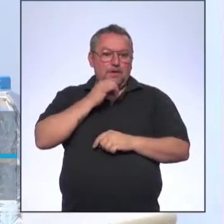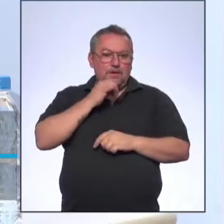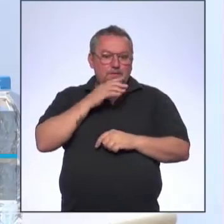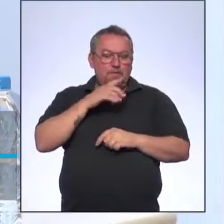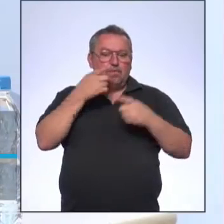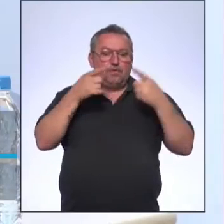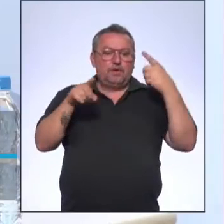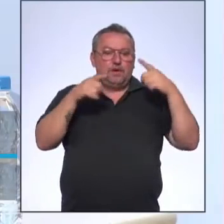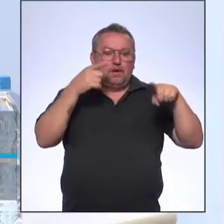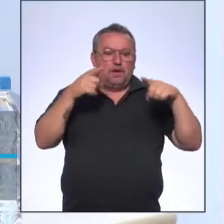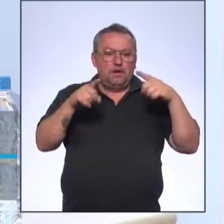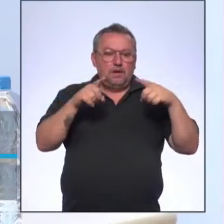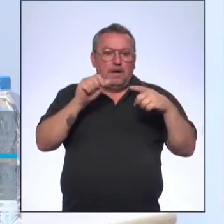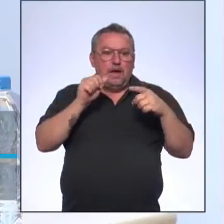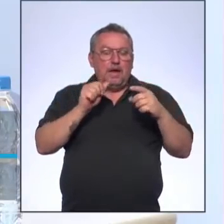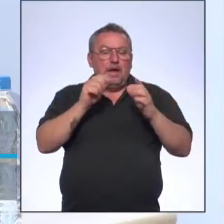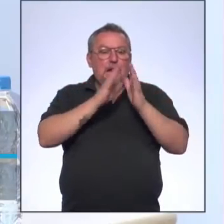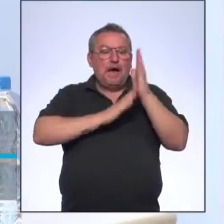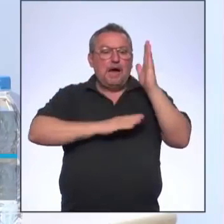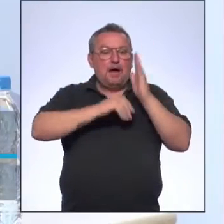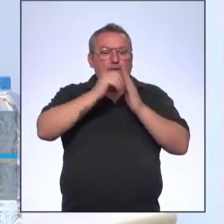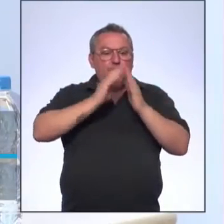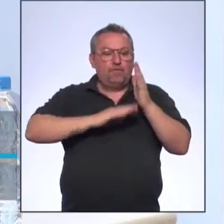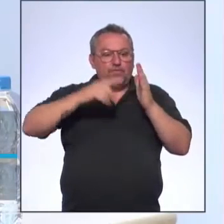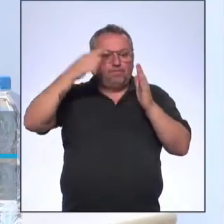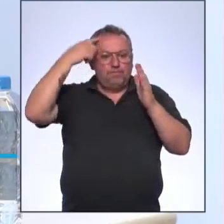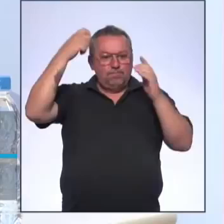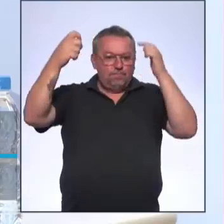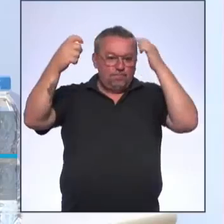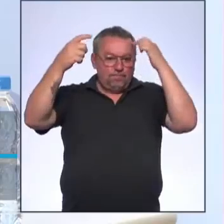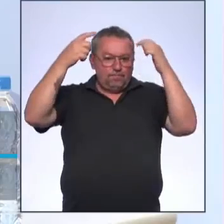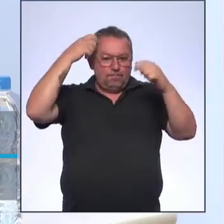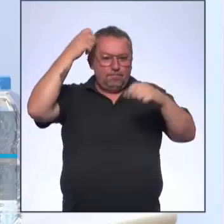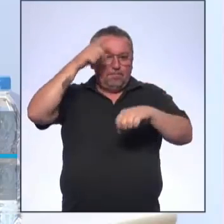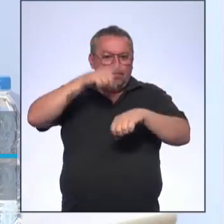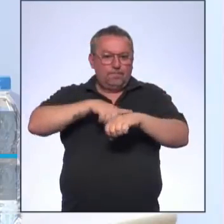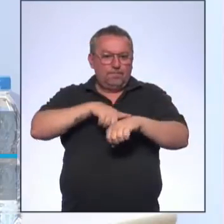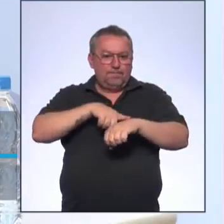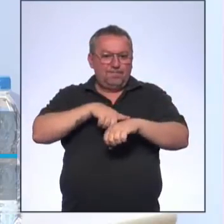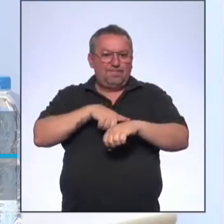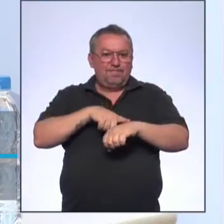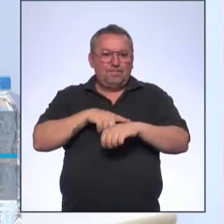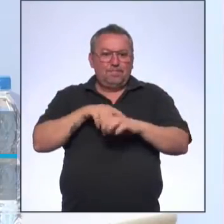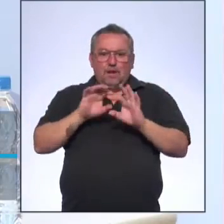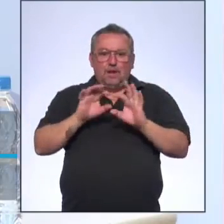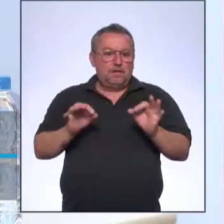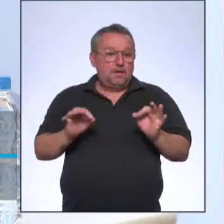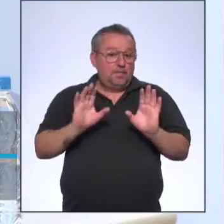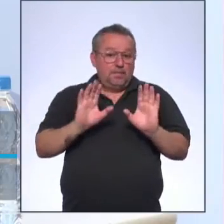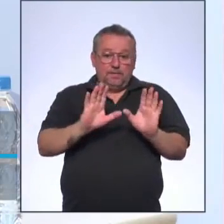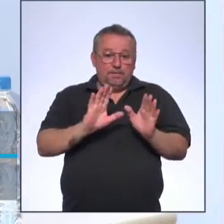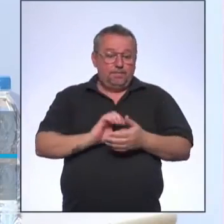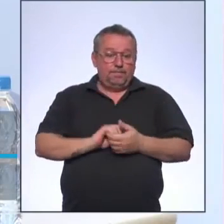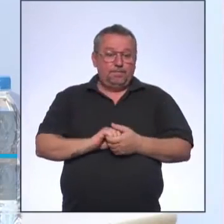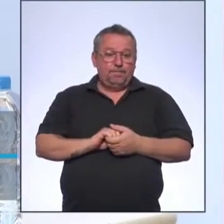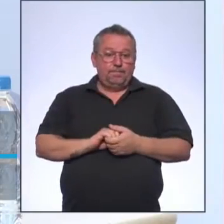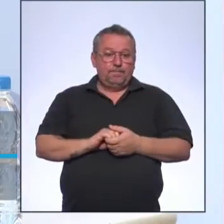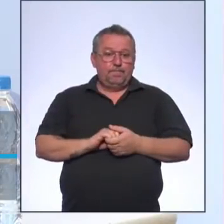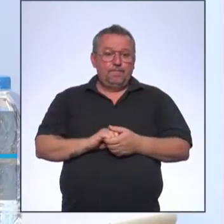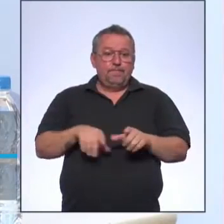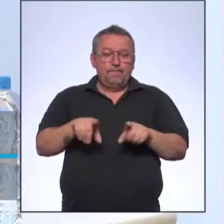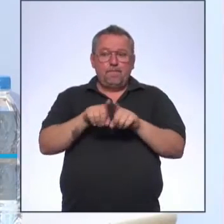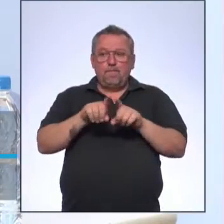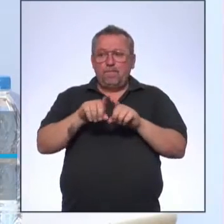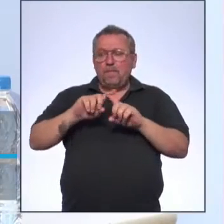improvisação musical é a arte de compor inventando na hora. É simples assim, pessoal. Só que